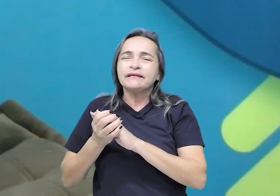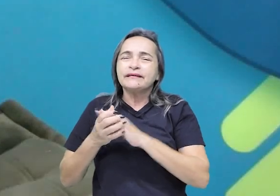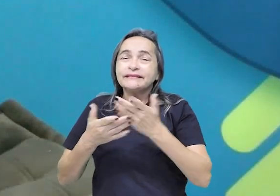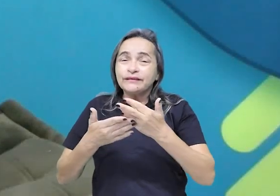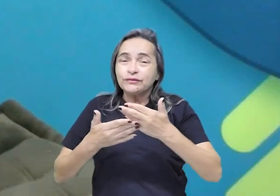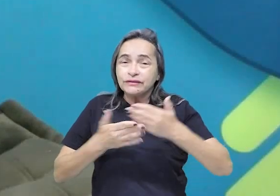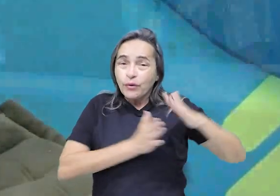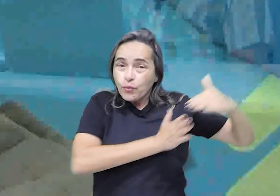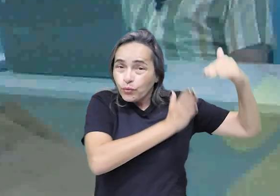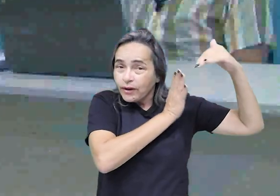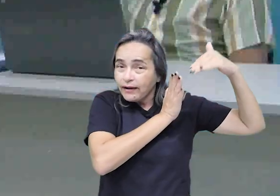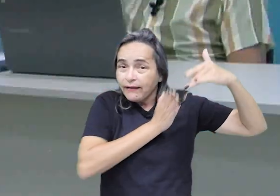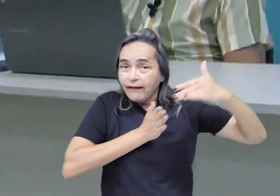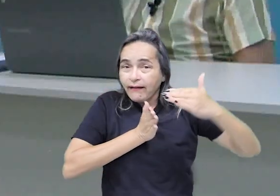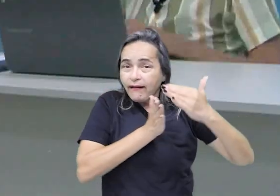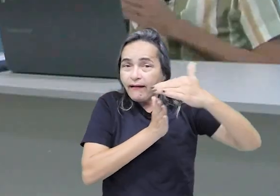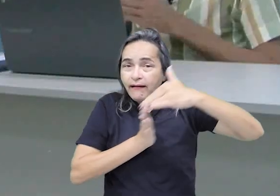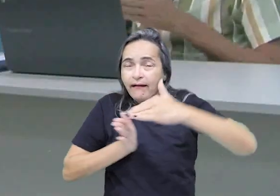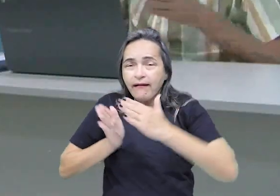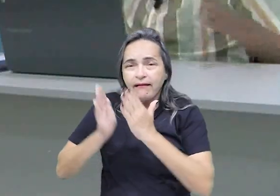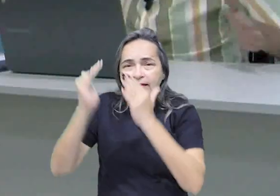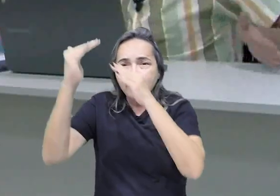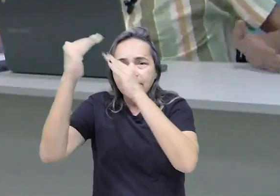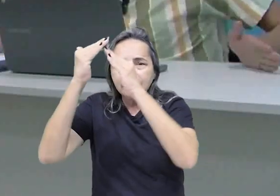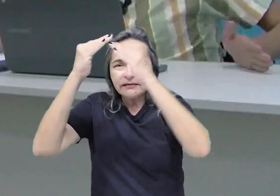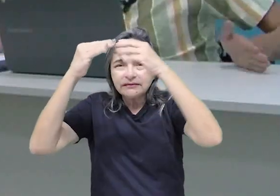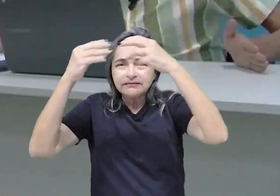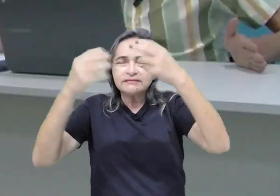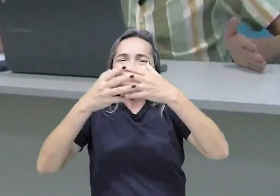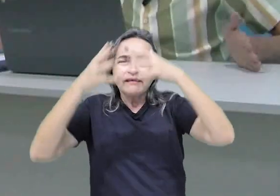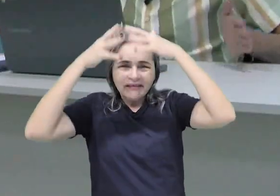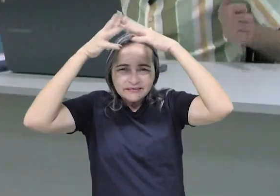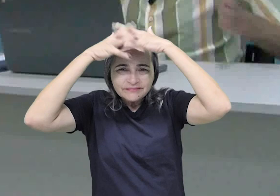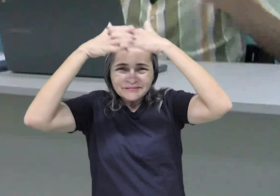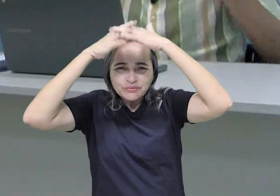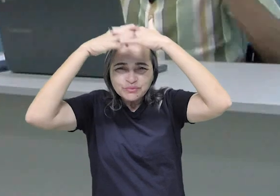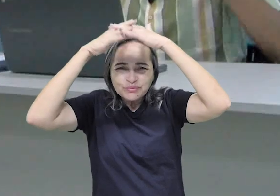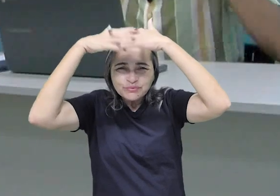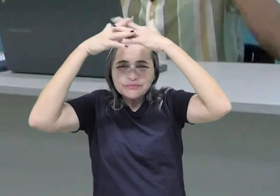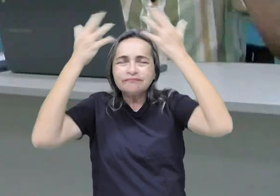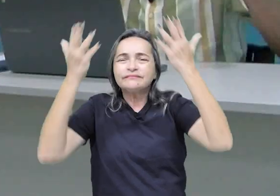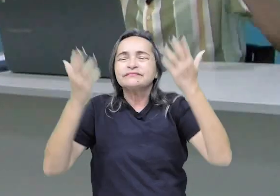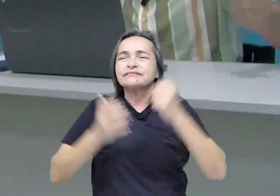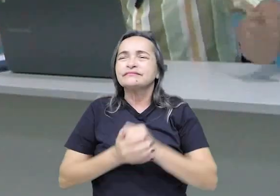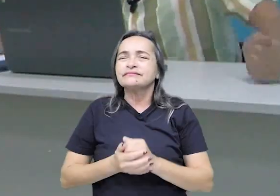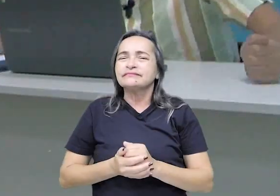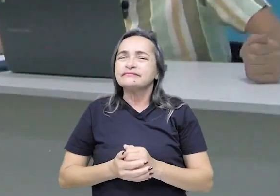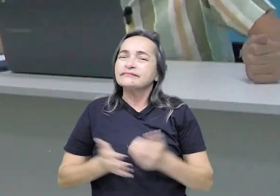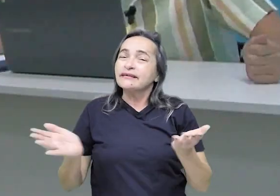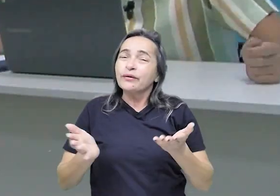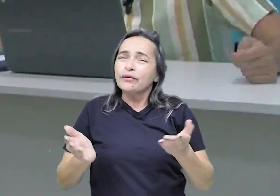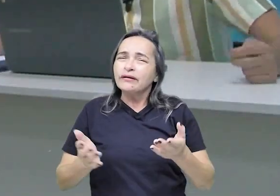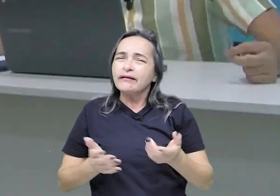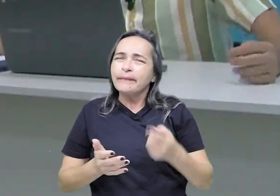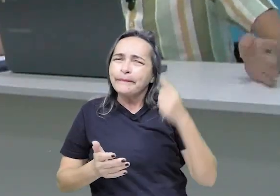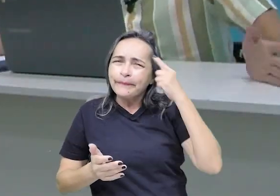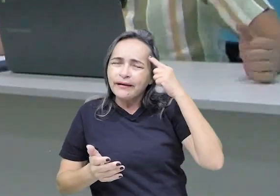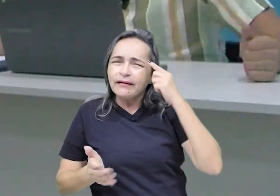cérebro. Ouvindo a sua descrição, eu fiquei com uma pergunta na minha cabeça.